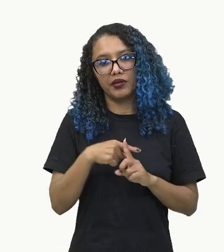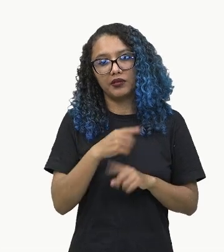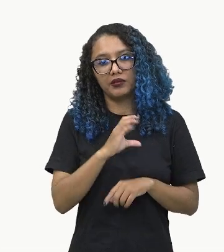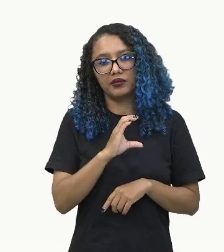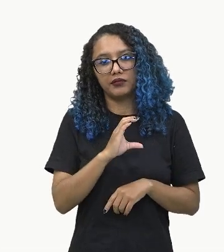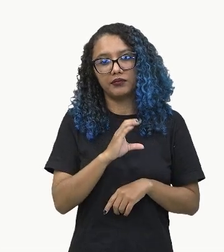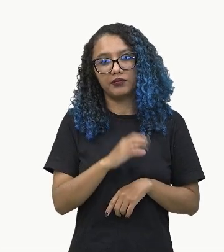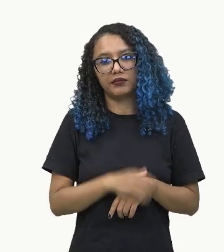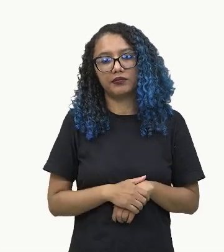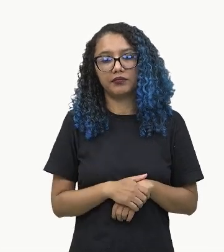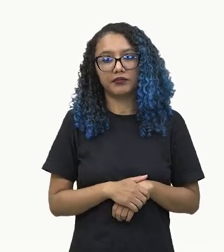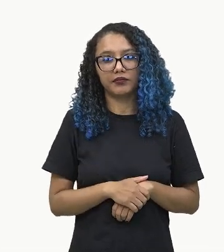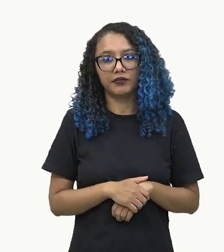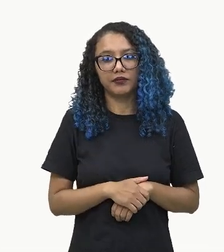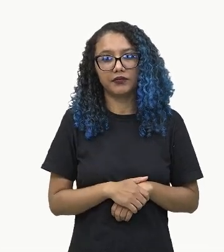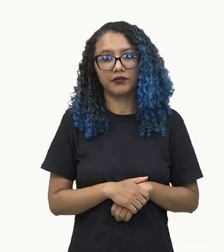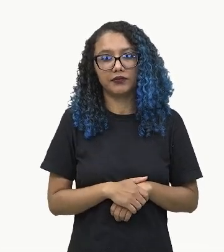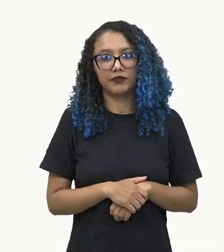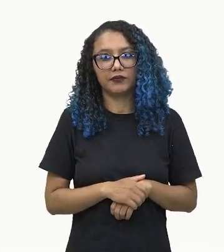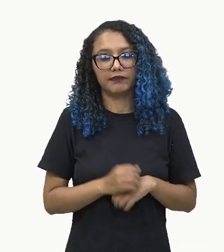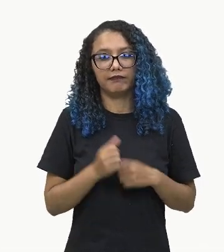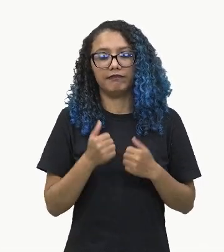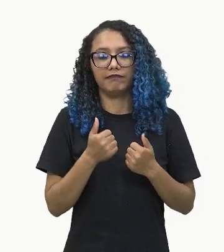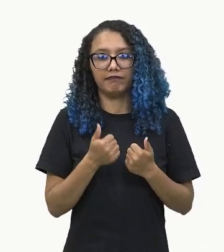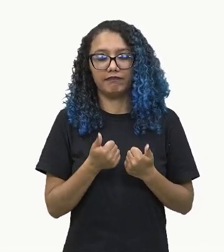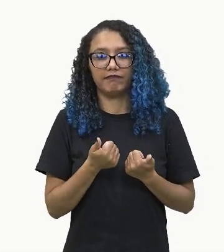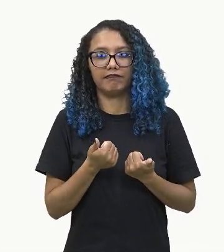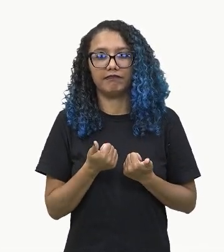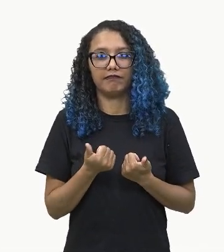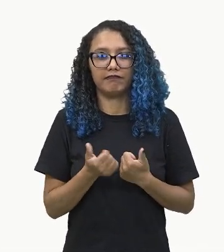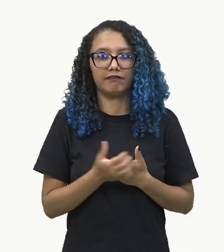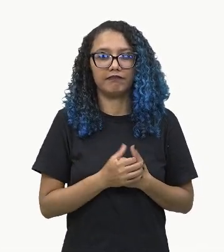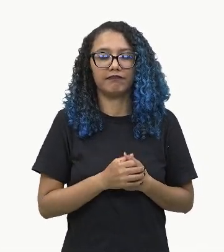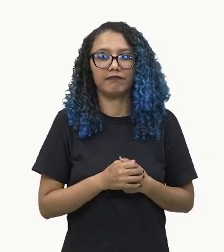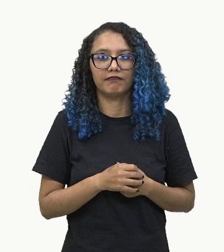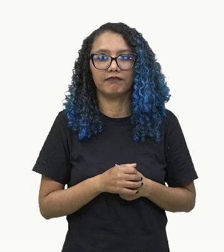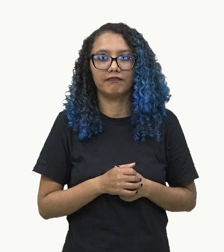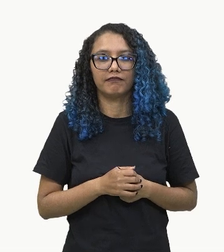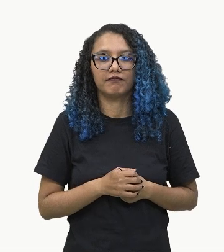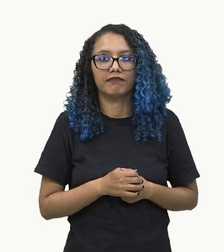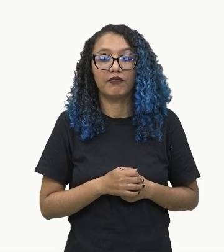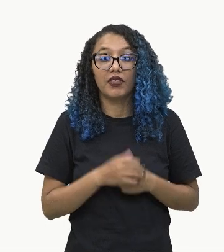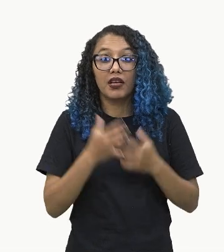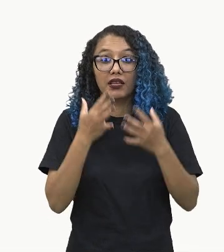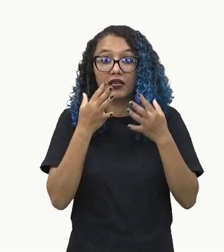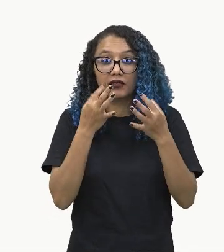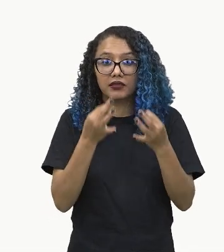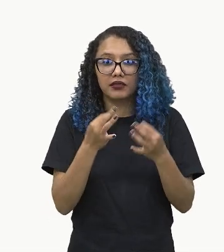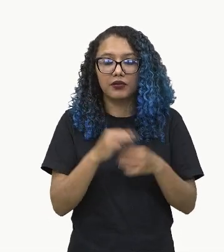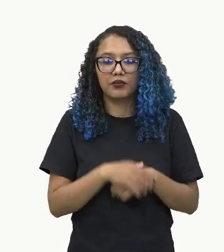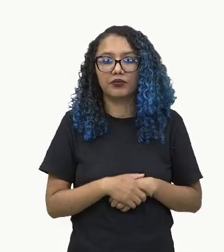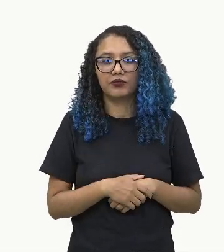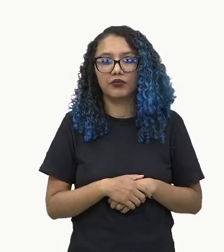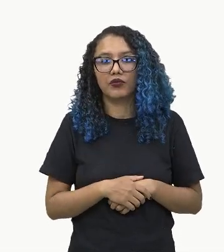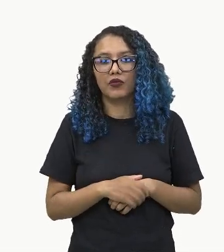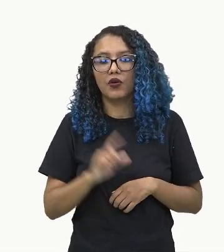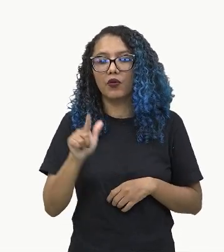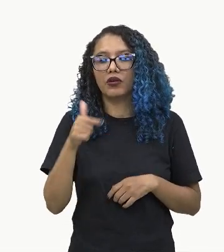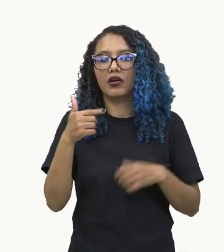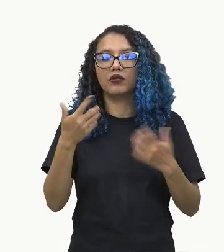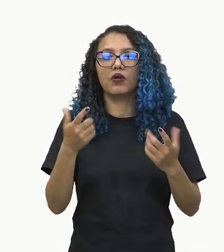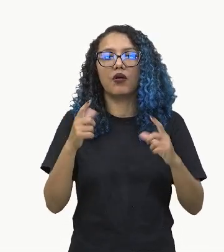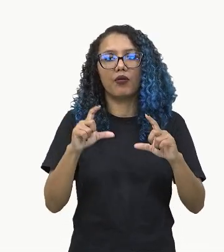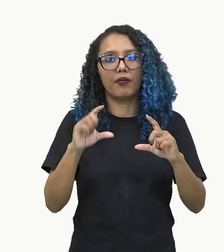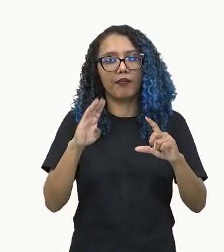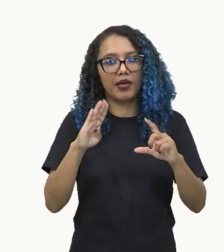mais c. Ok? Então, observe, quem está elevado ao quadrado é o b mais c.